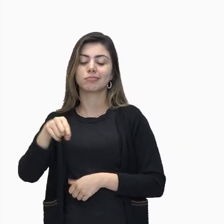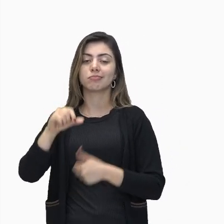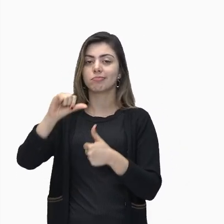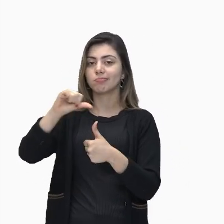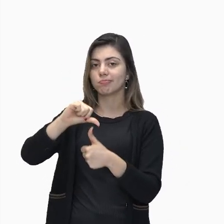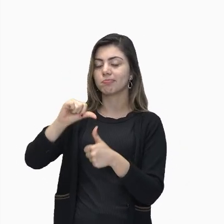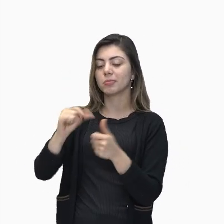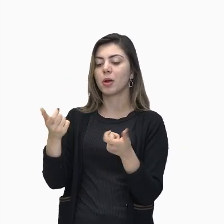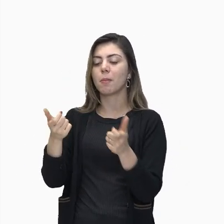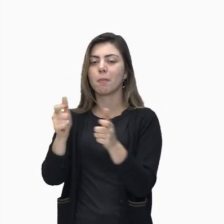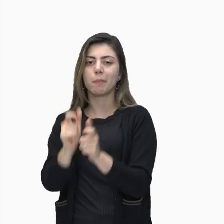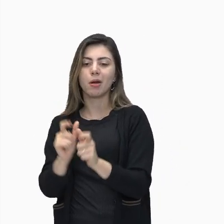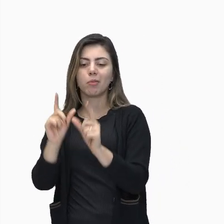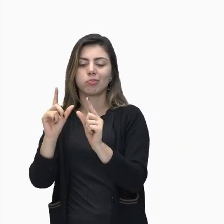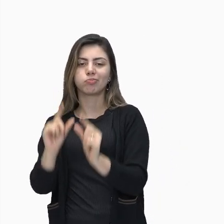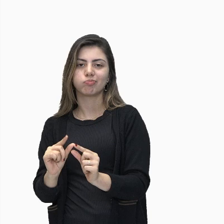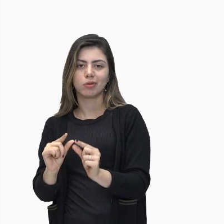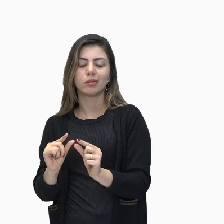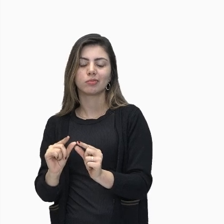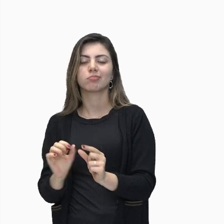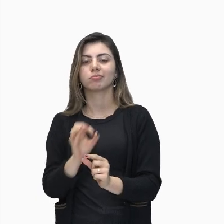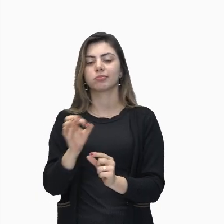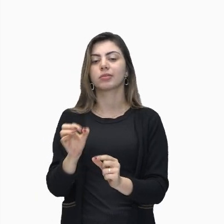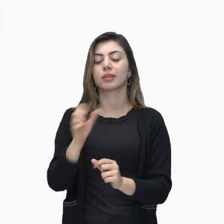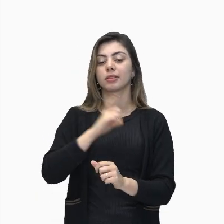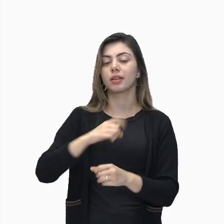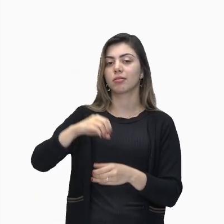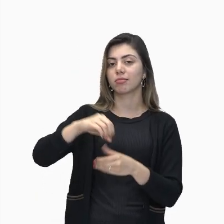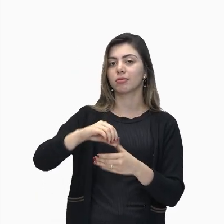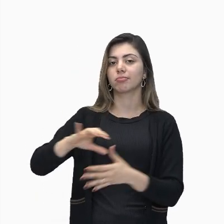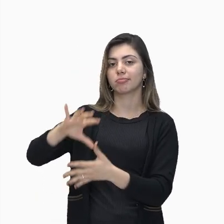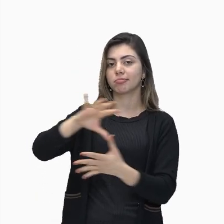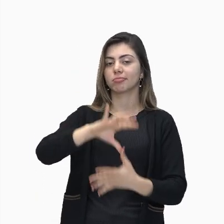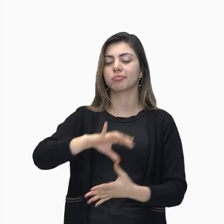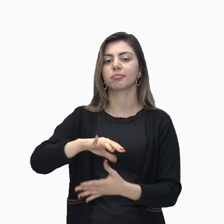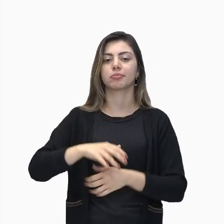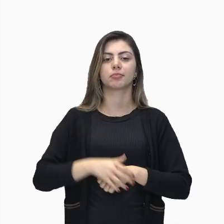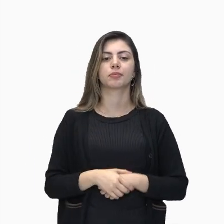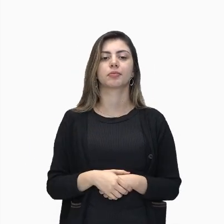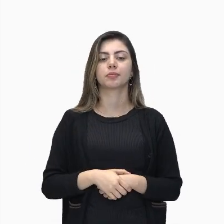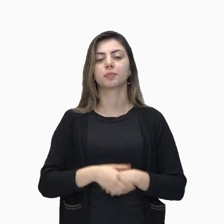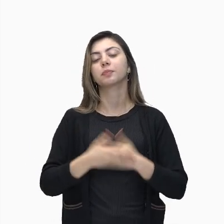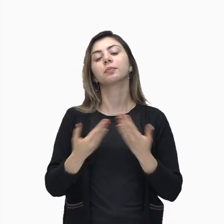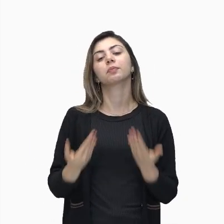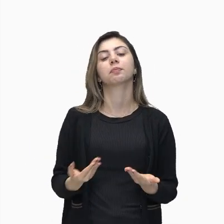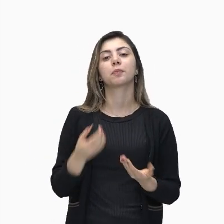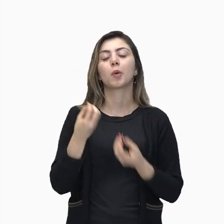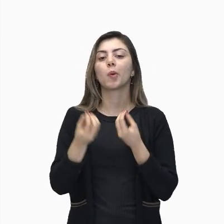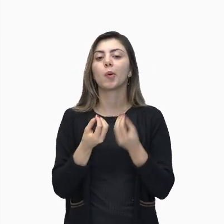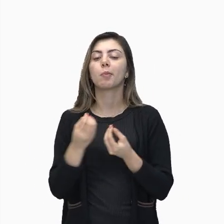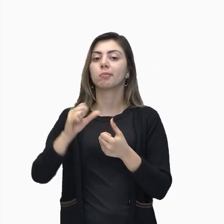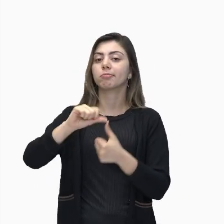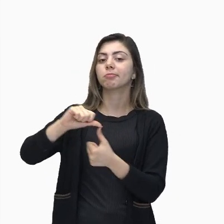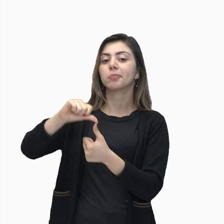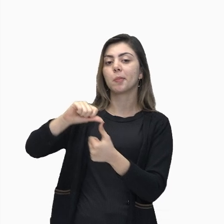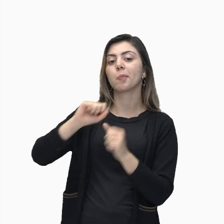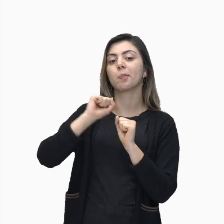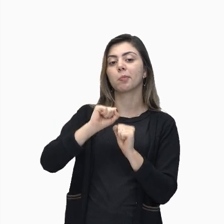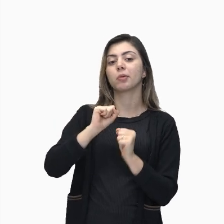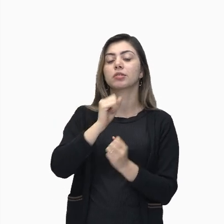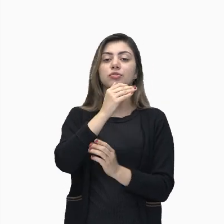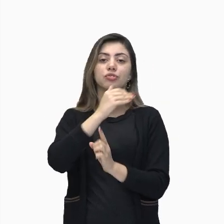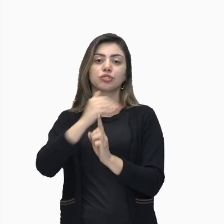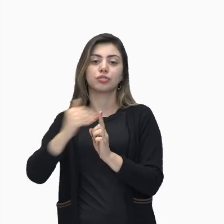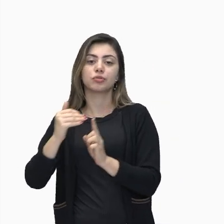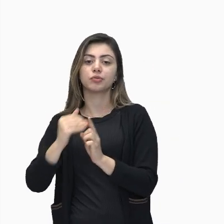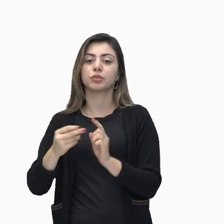pequena parte territorial, então, de todo o continente latino-americano. A América Central pode ser dividida em duas partes,